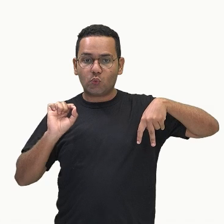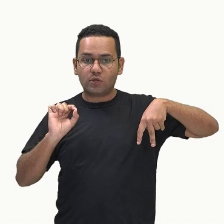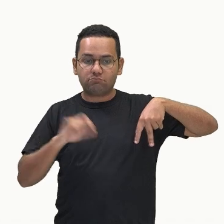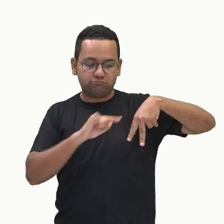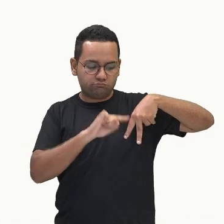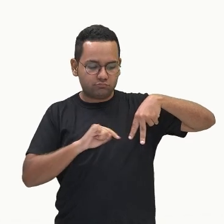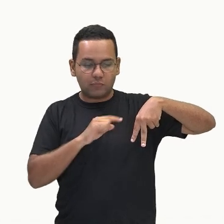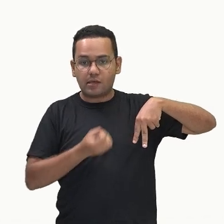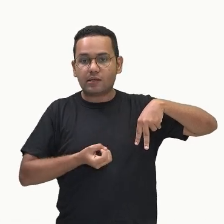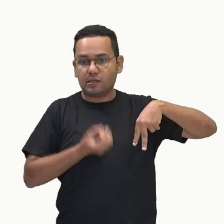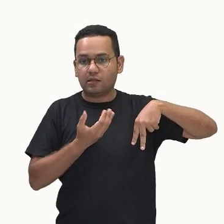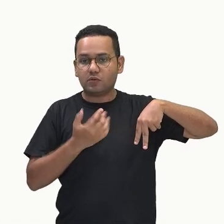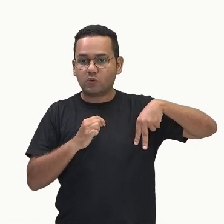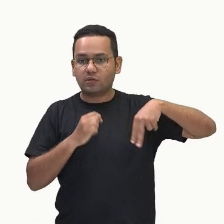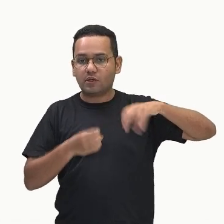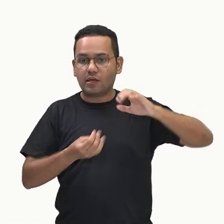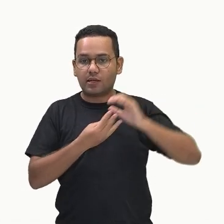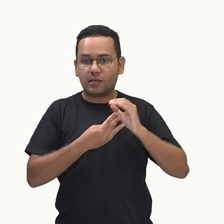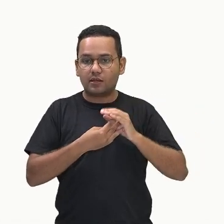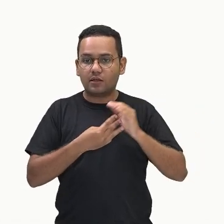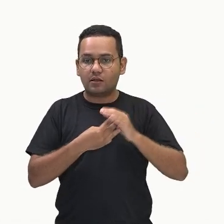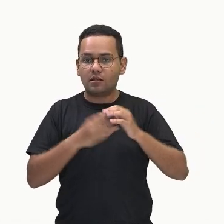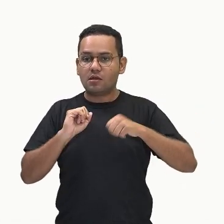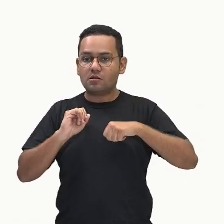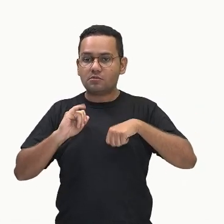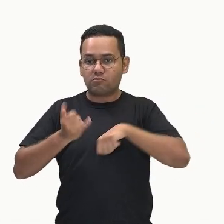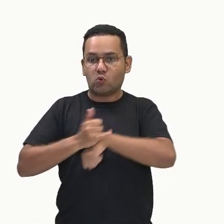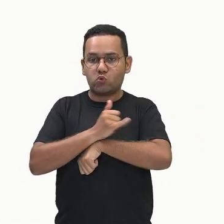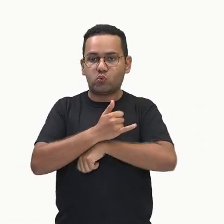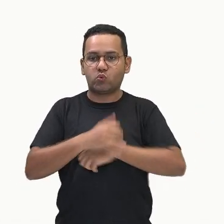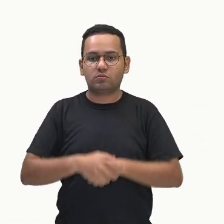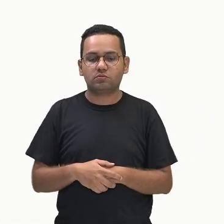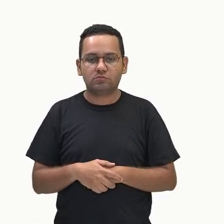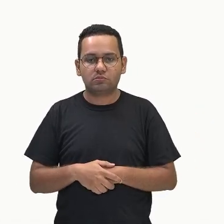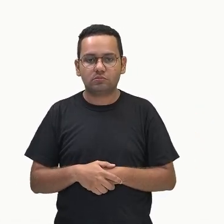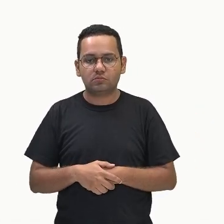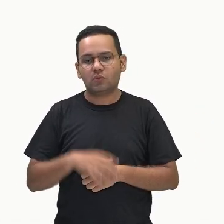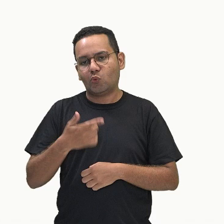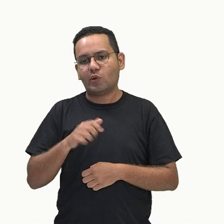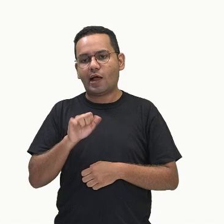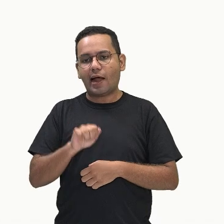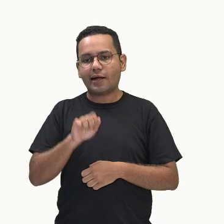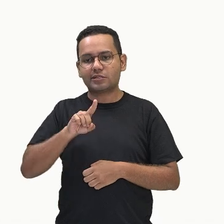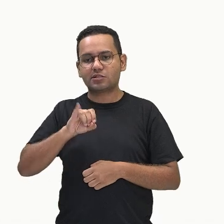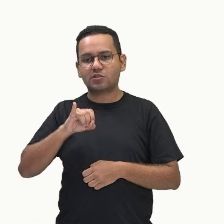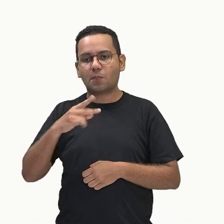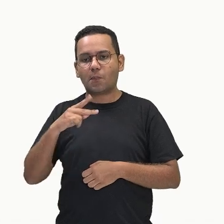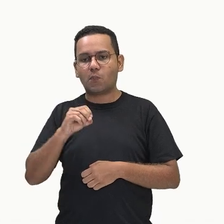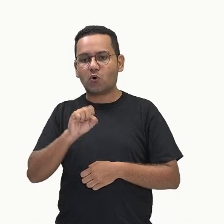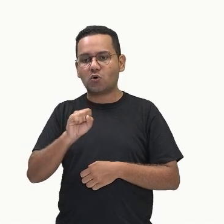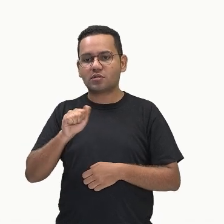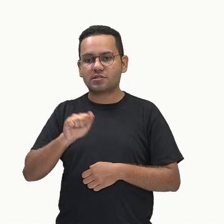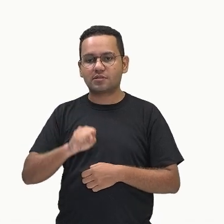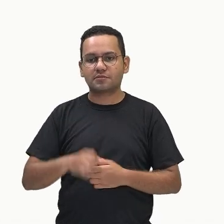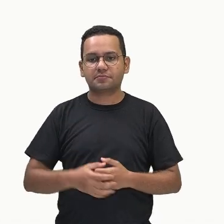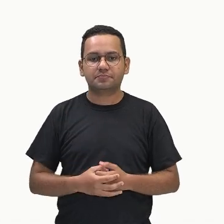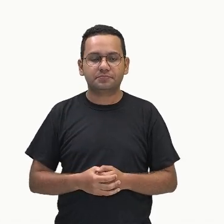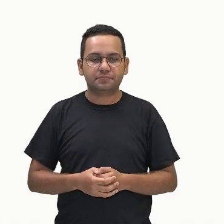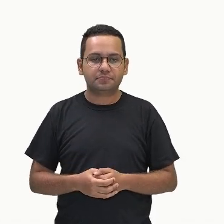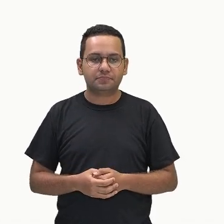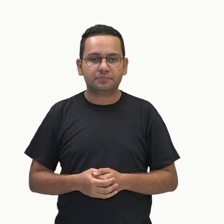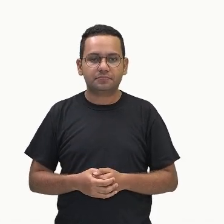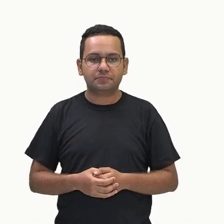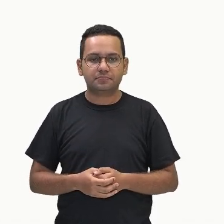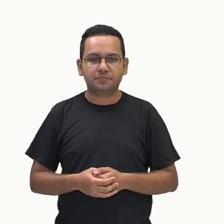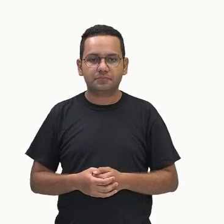nossas células adiposas. O que são essas células adiposas? São as nossas células que vai ali fazer